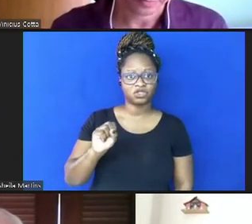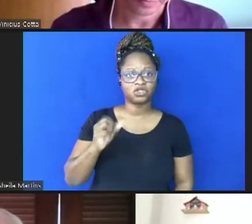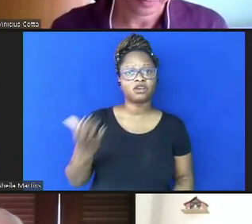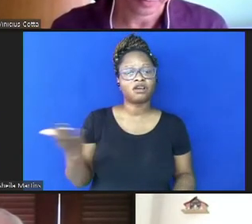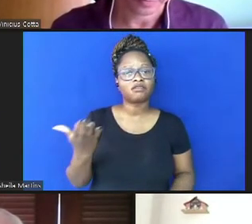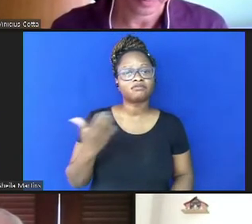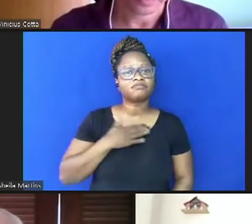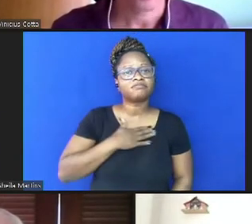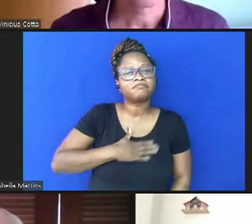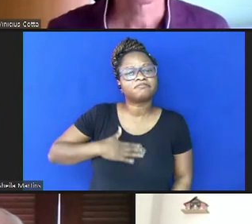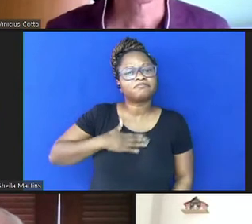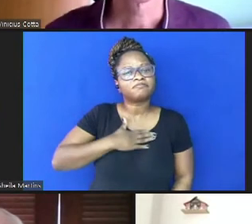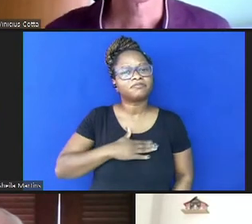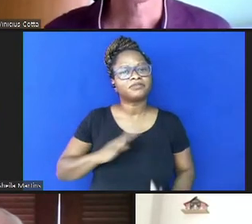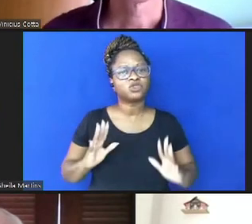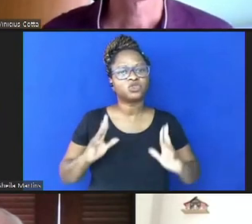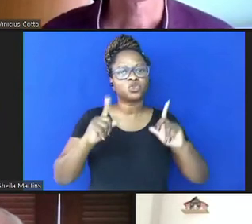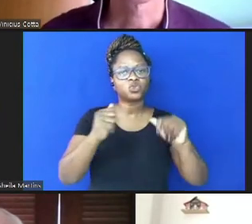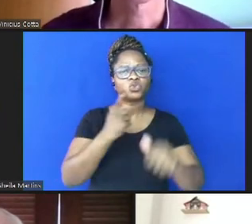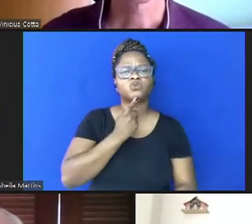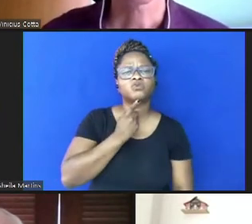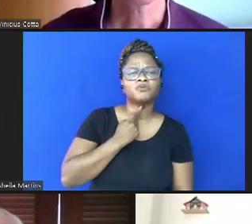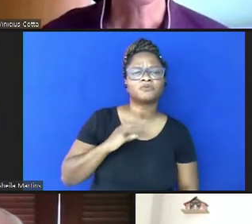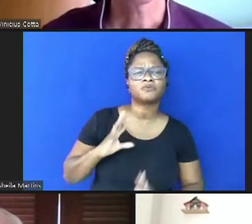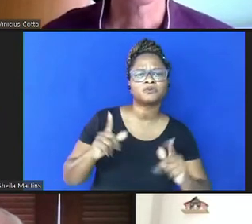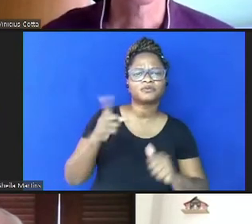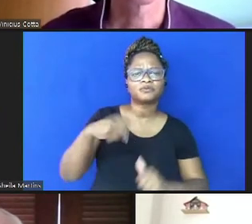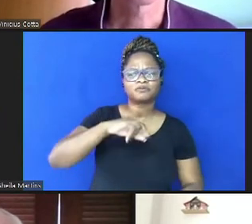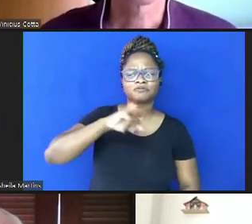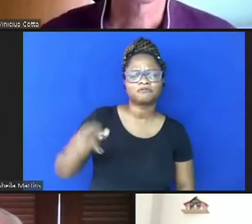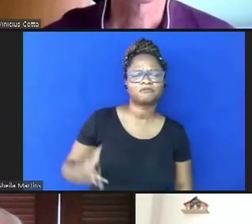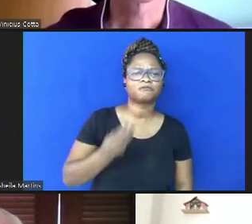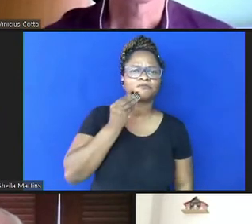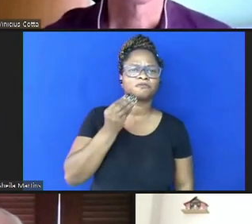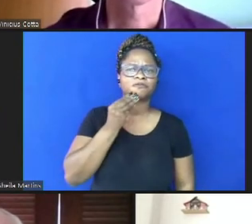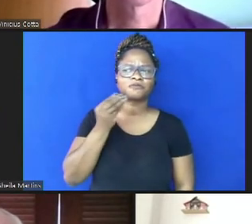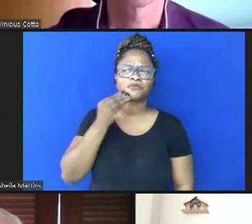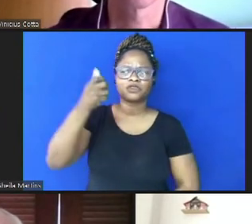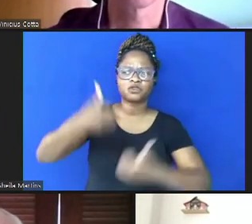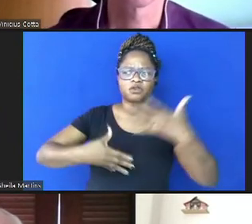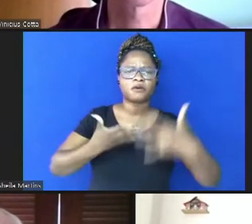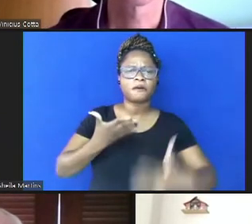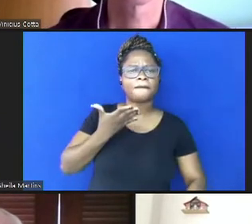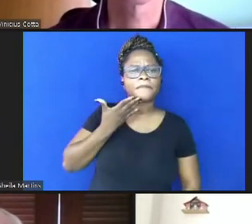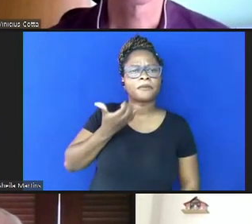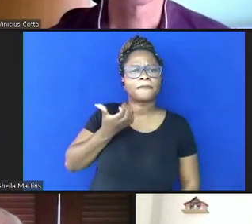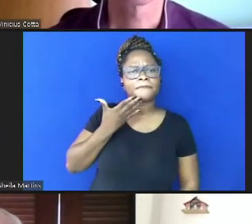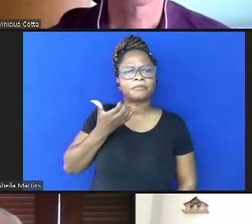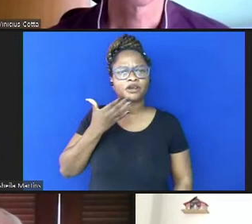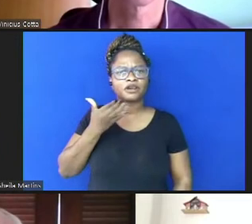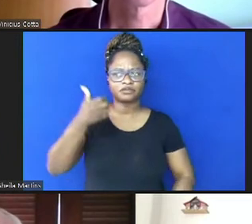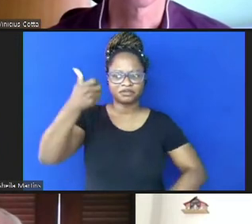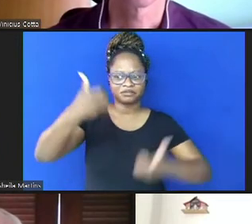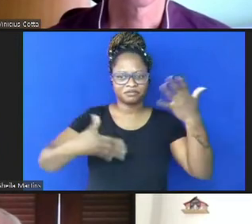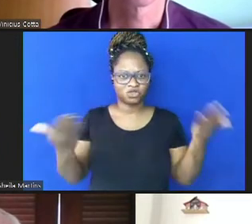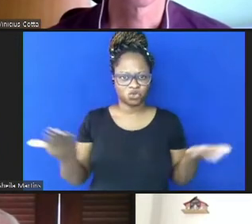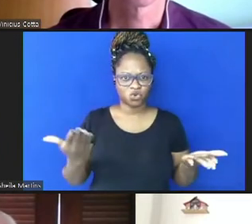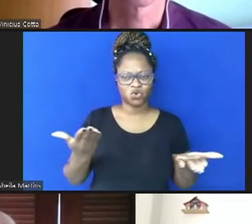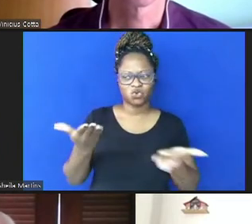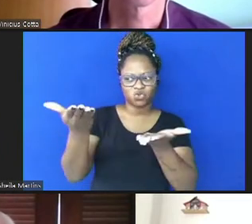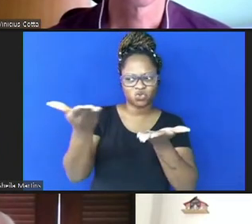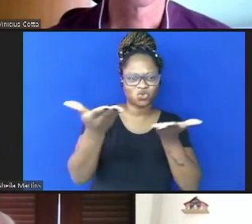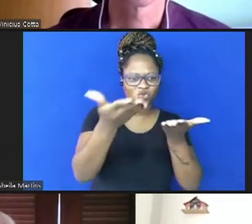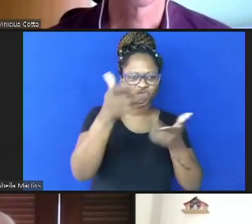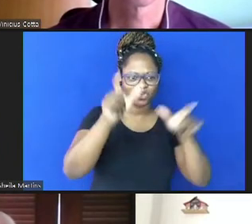desejo a todos que nós possamos aproveitar muito as falas dos nossos convidados aqui, queridos,